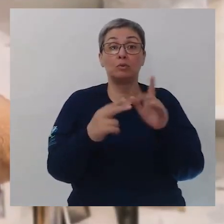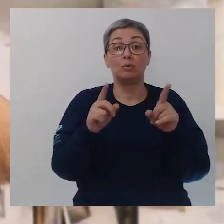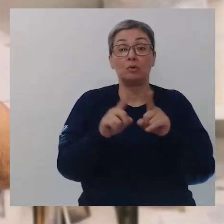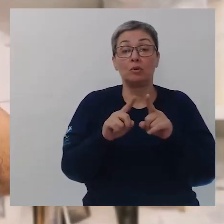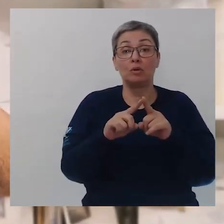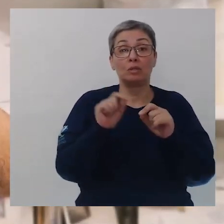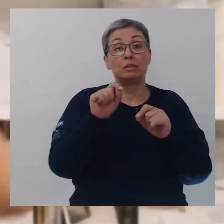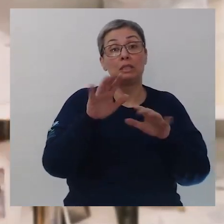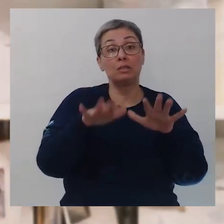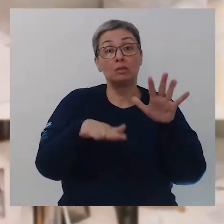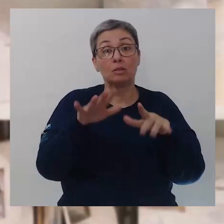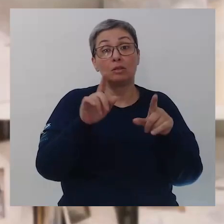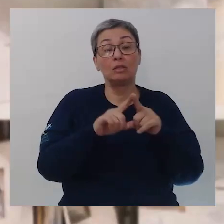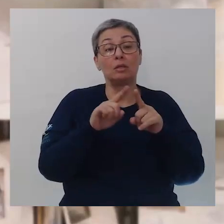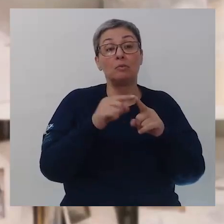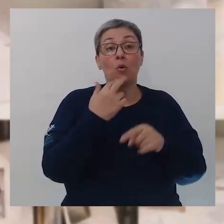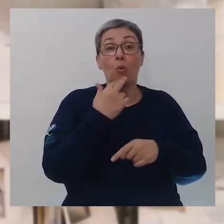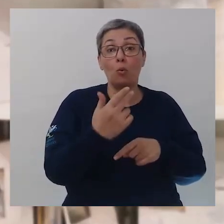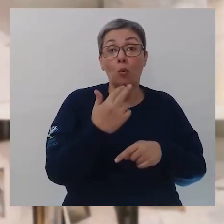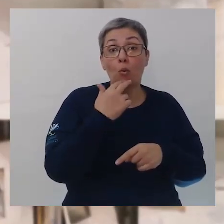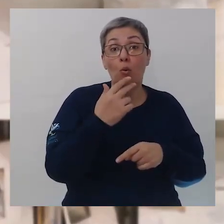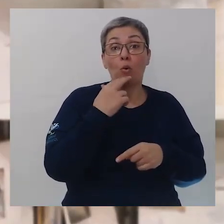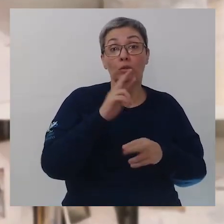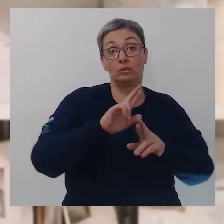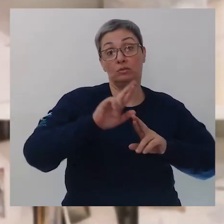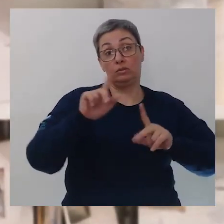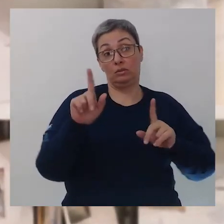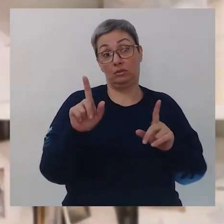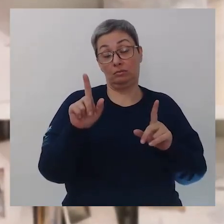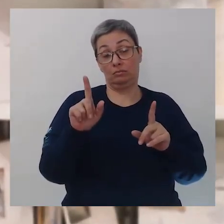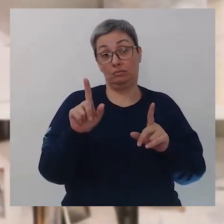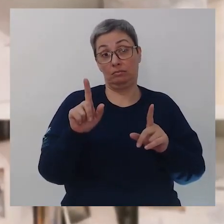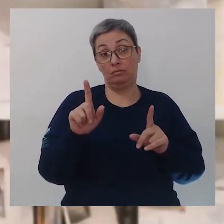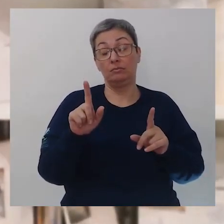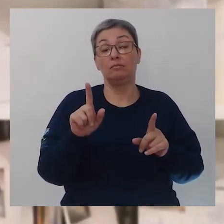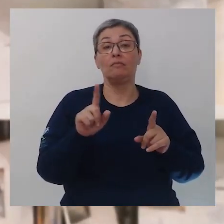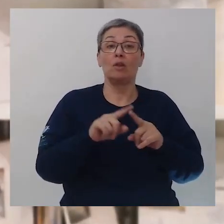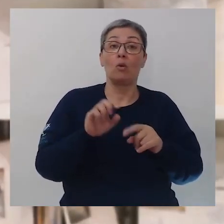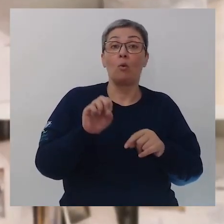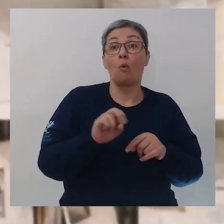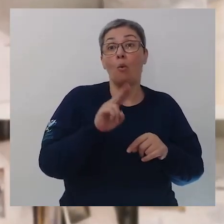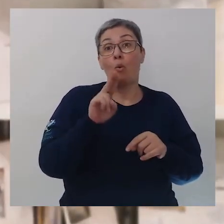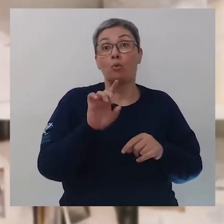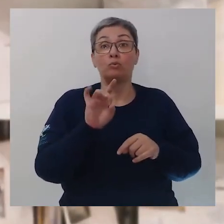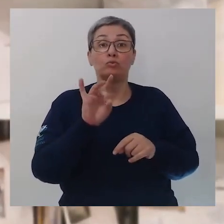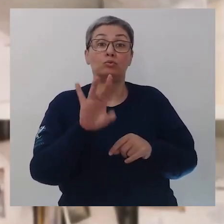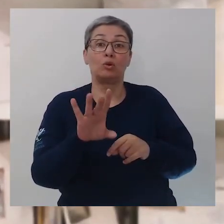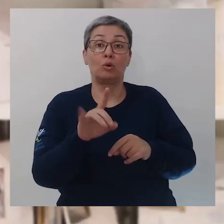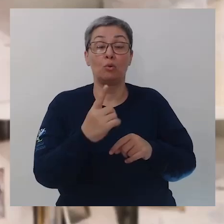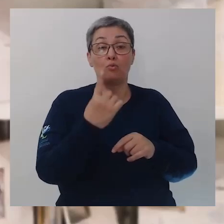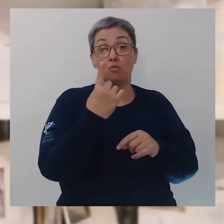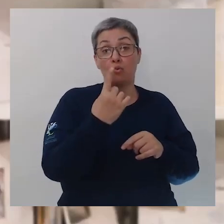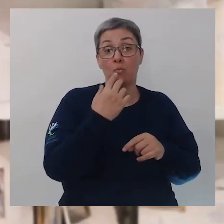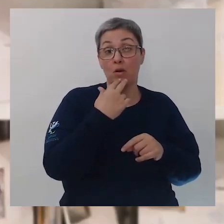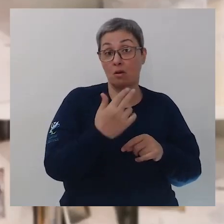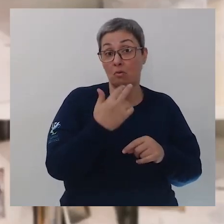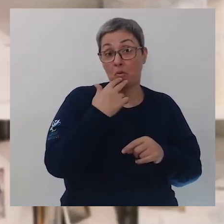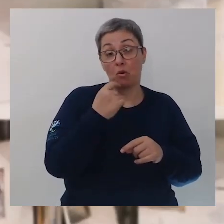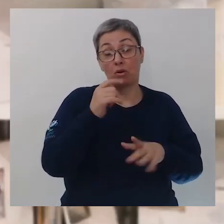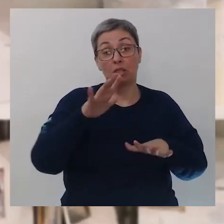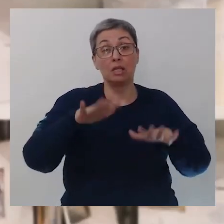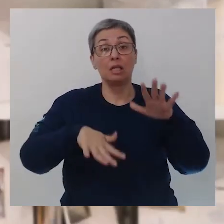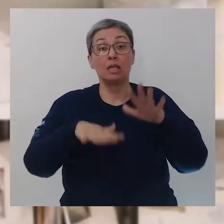representadas muitas vezes por cores distintas, né? Ou apenas por uma cor,